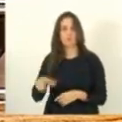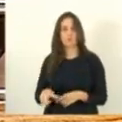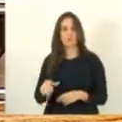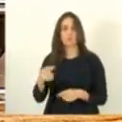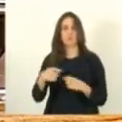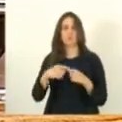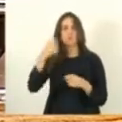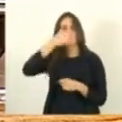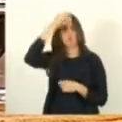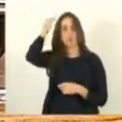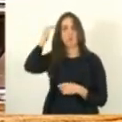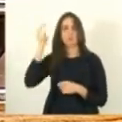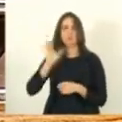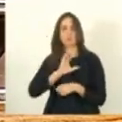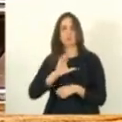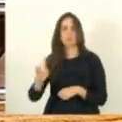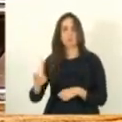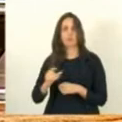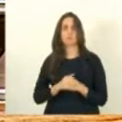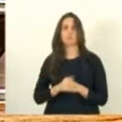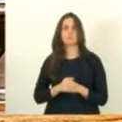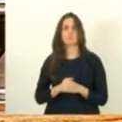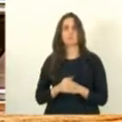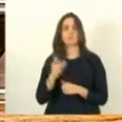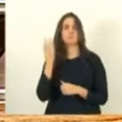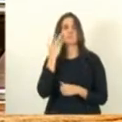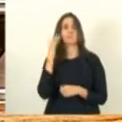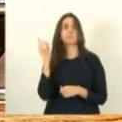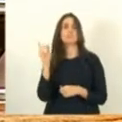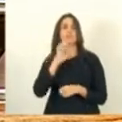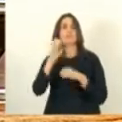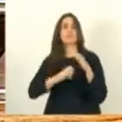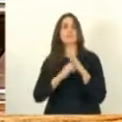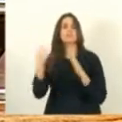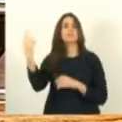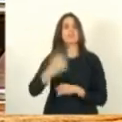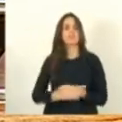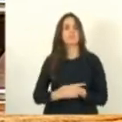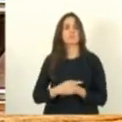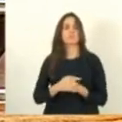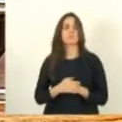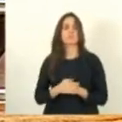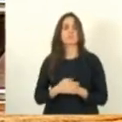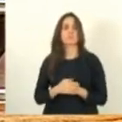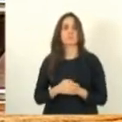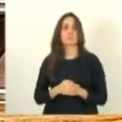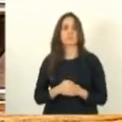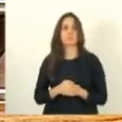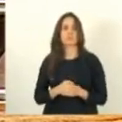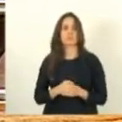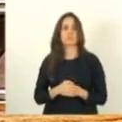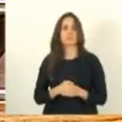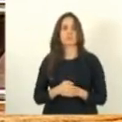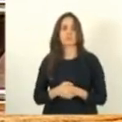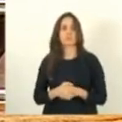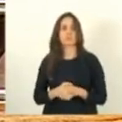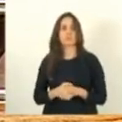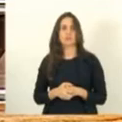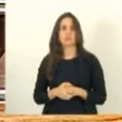de Saúde. Essa empresa precisa vir dar explicações aqui, é só essa, vamos tratar da forma